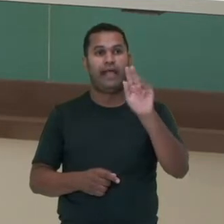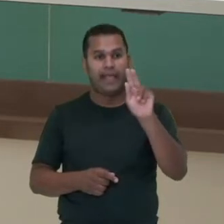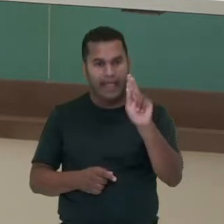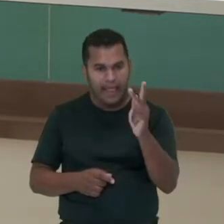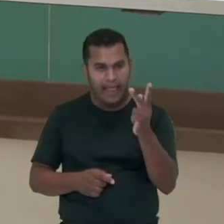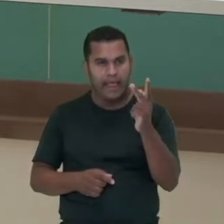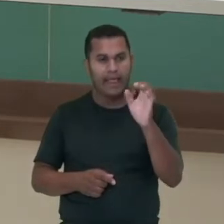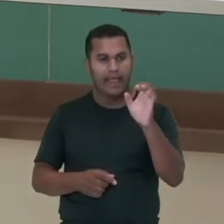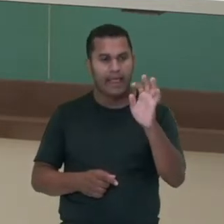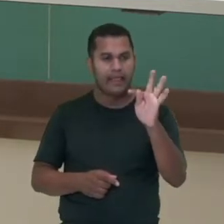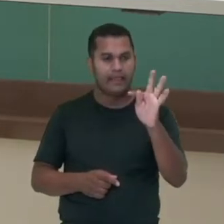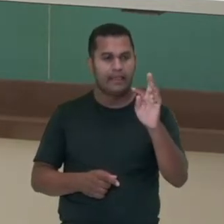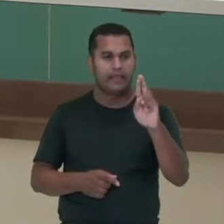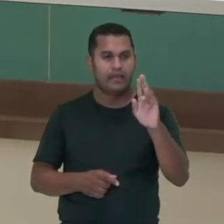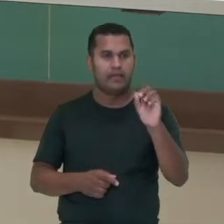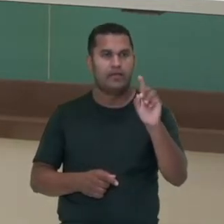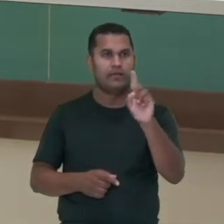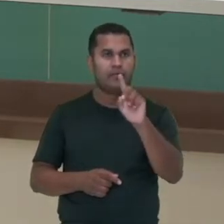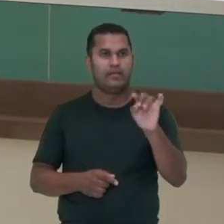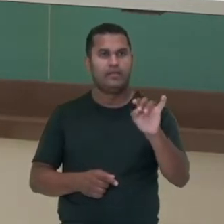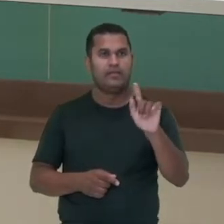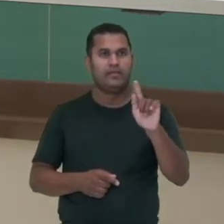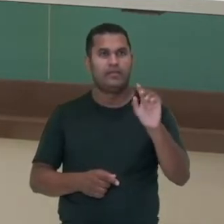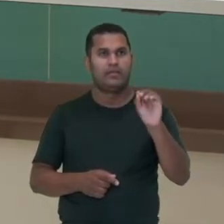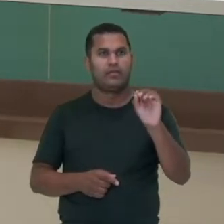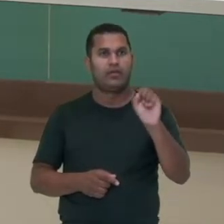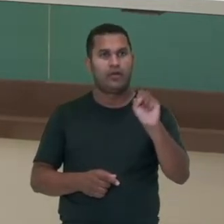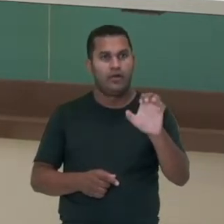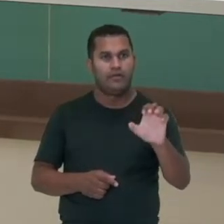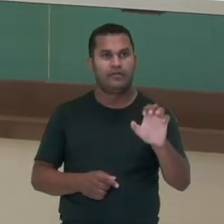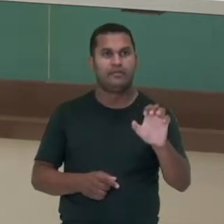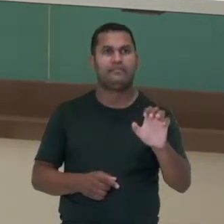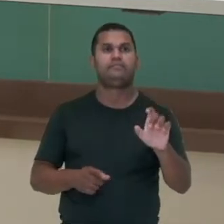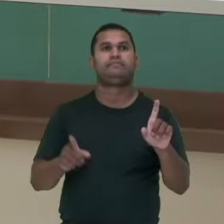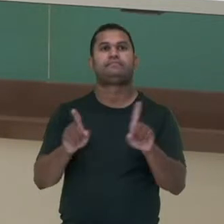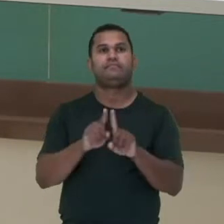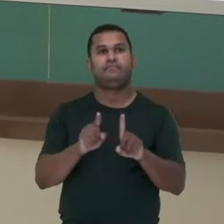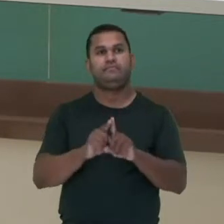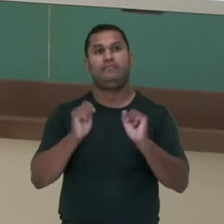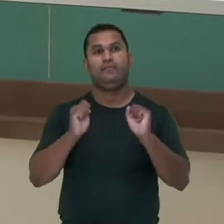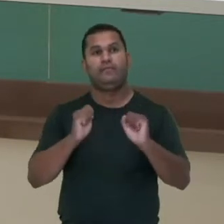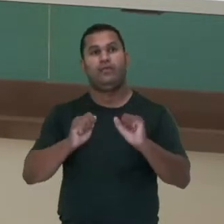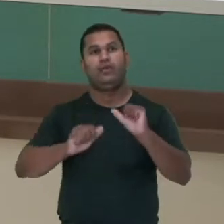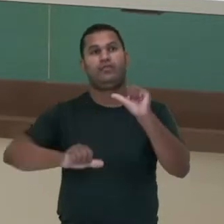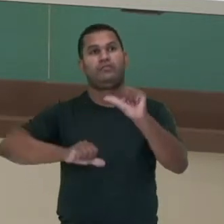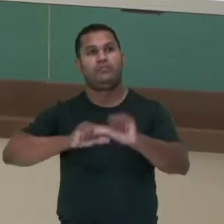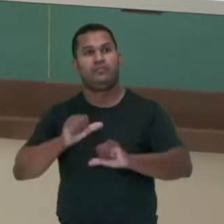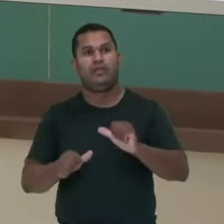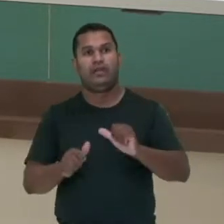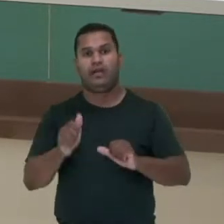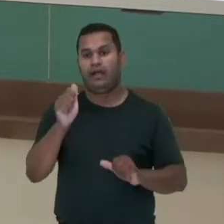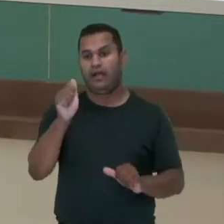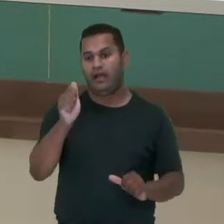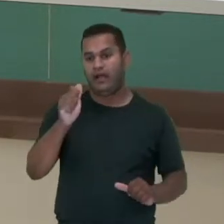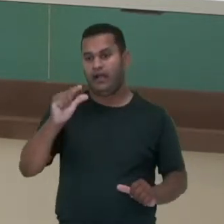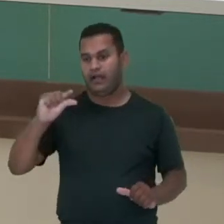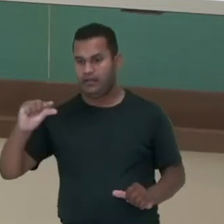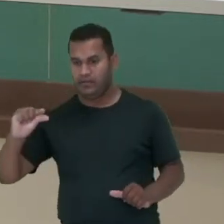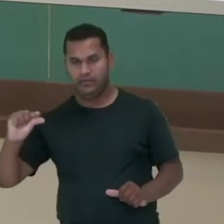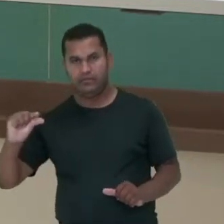ou seja, azão e azinho, aquele azão expressa sua característica e inibe o